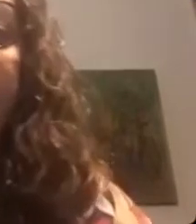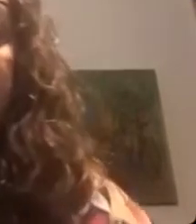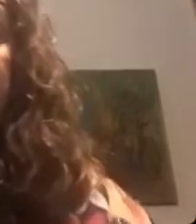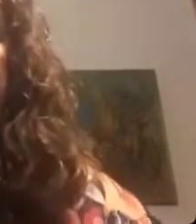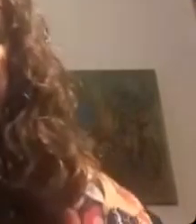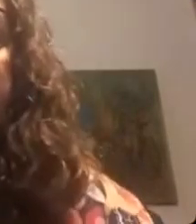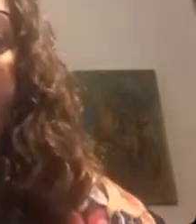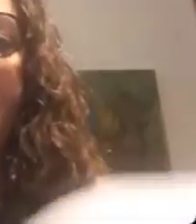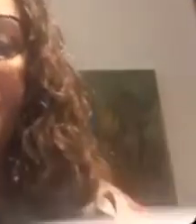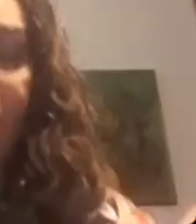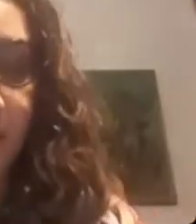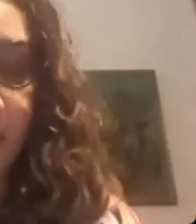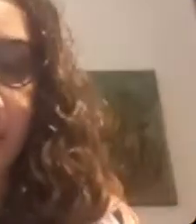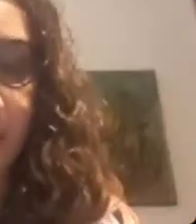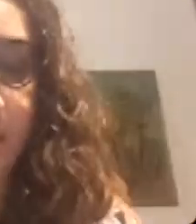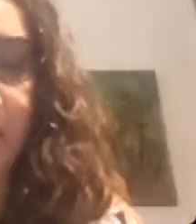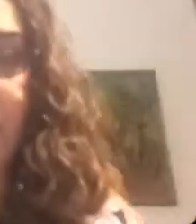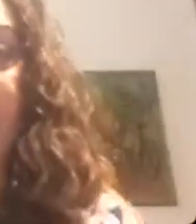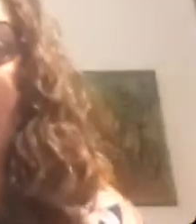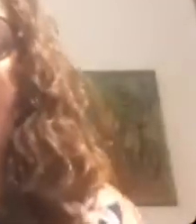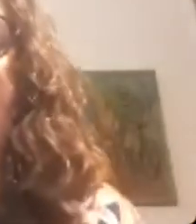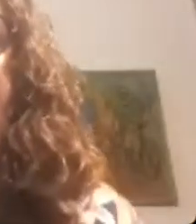na chamada?